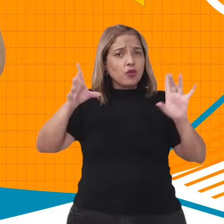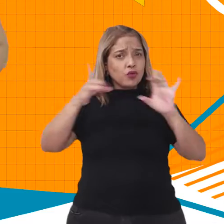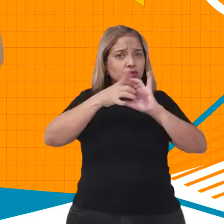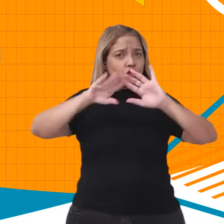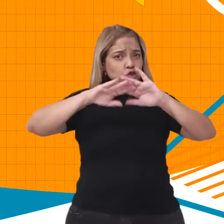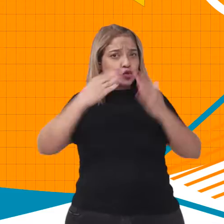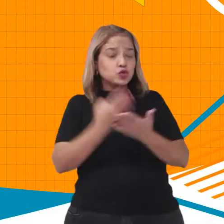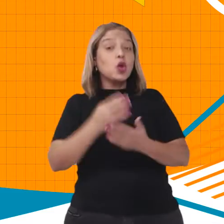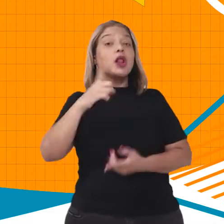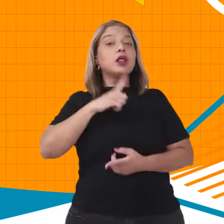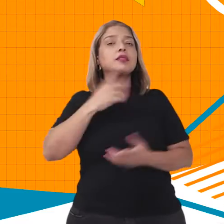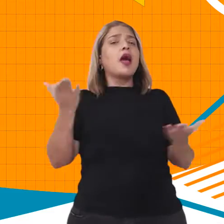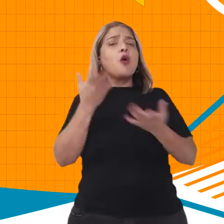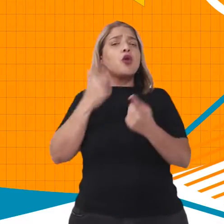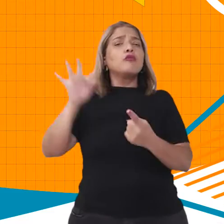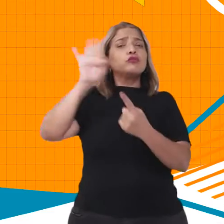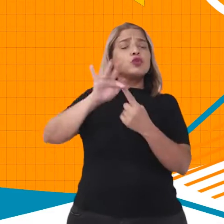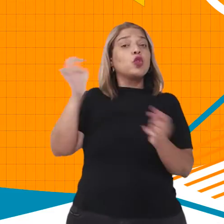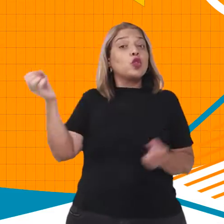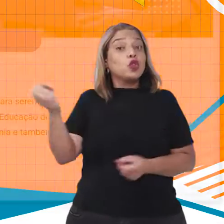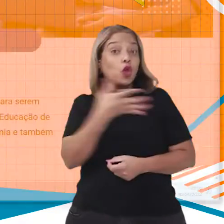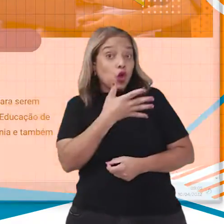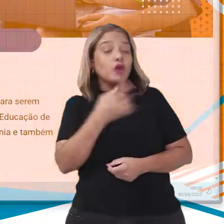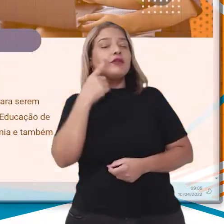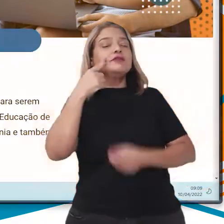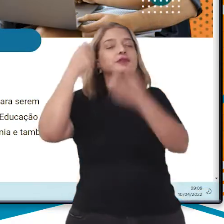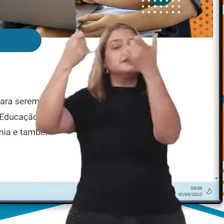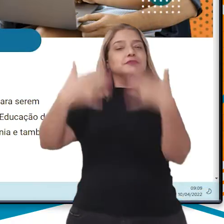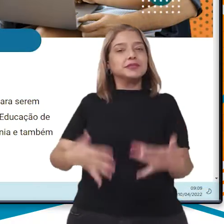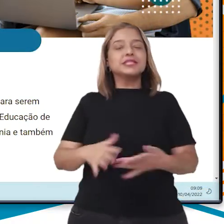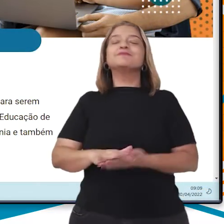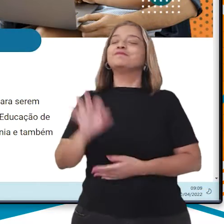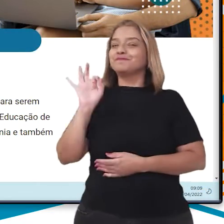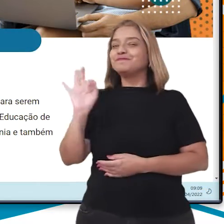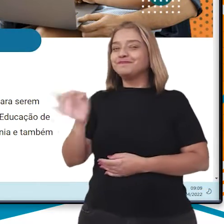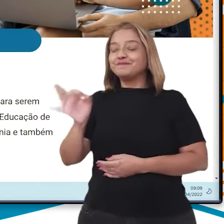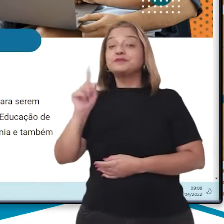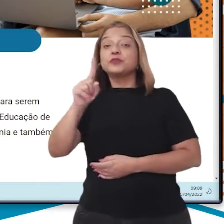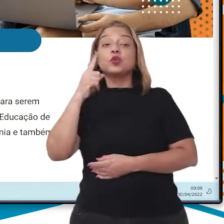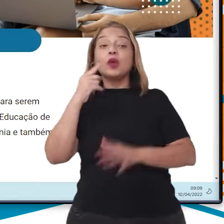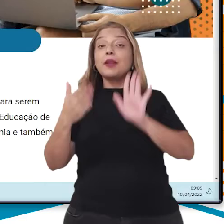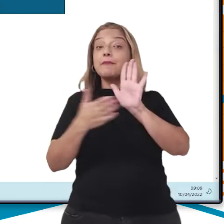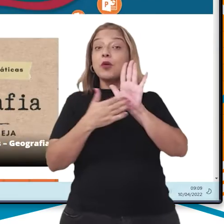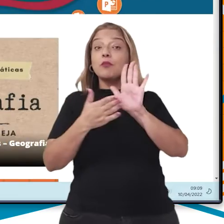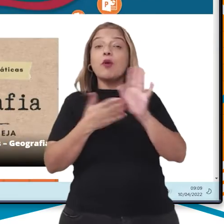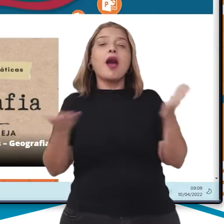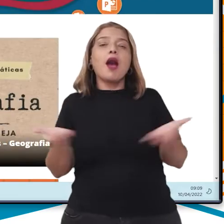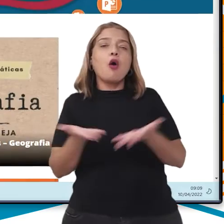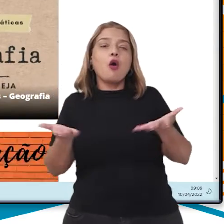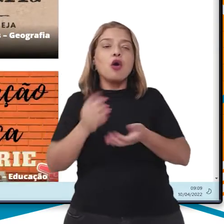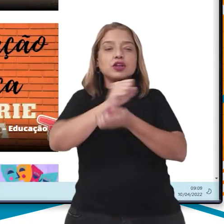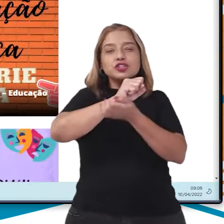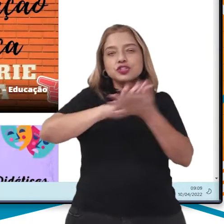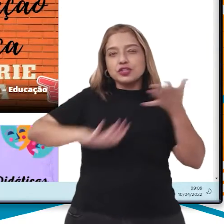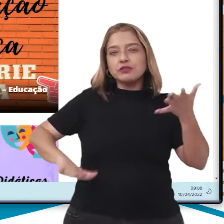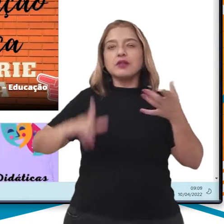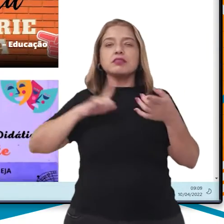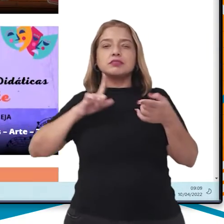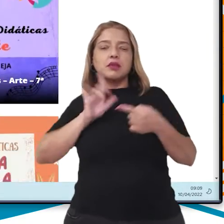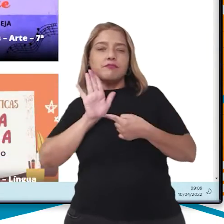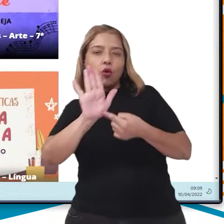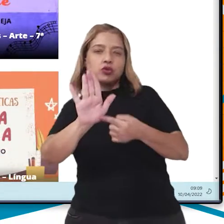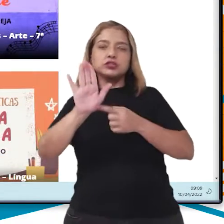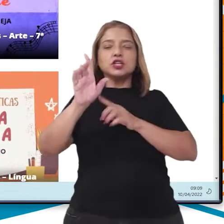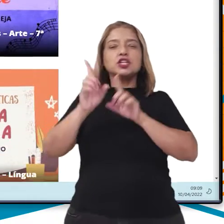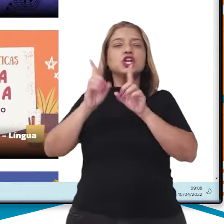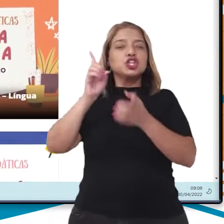tem uma função nova. Explica aí para o pessoal. Isso mesmo, Gabi. São as propostas didáticas. As propostas didáticas são